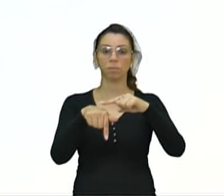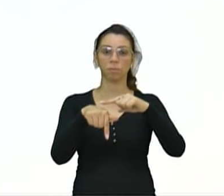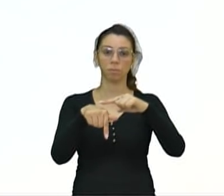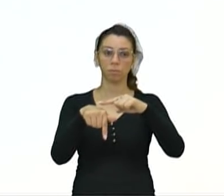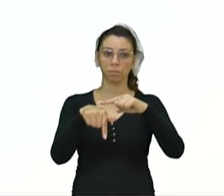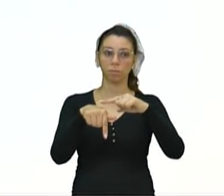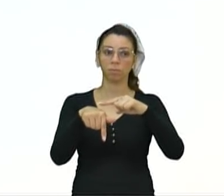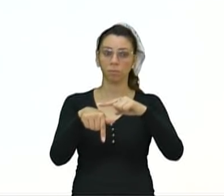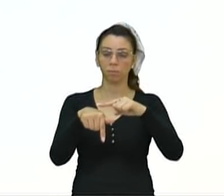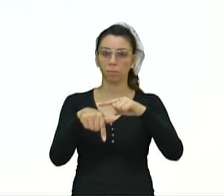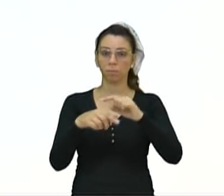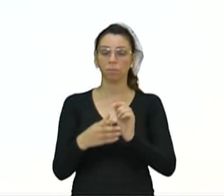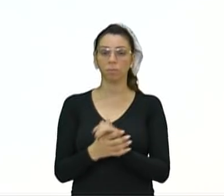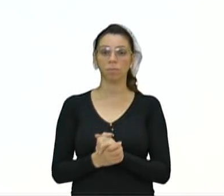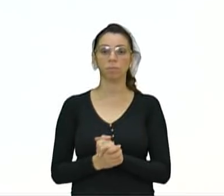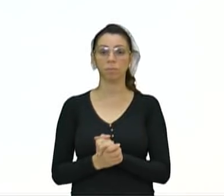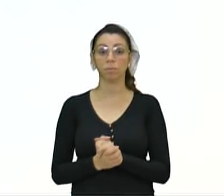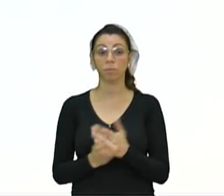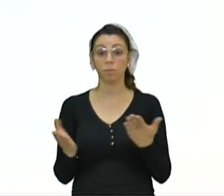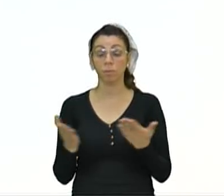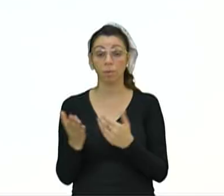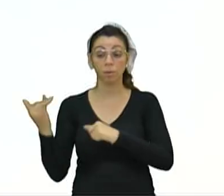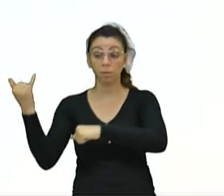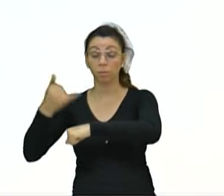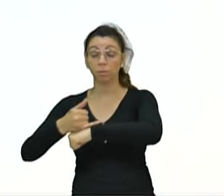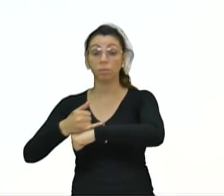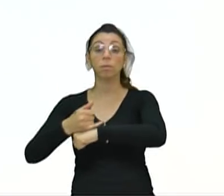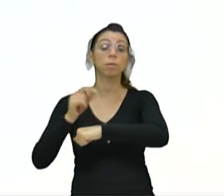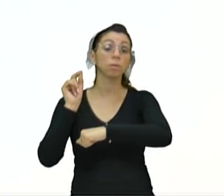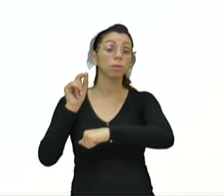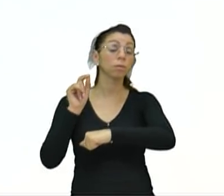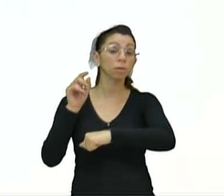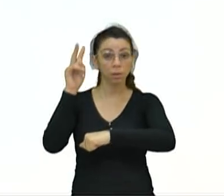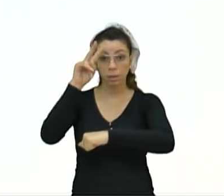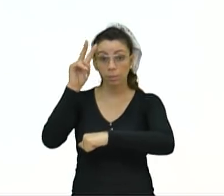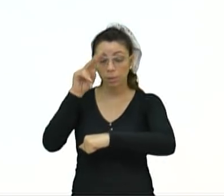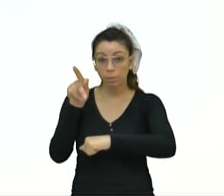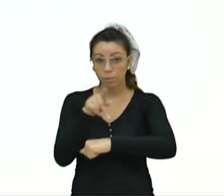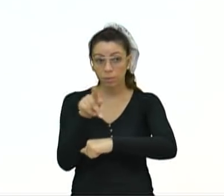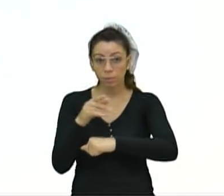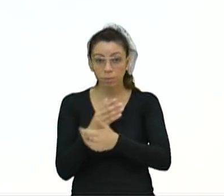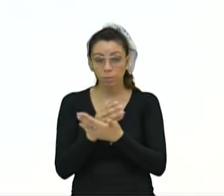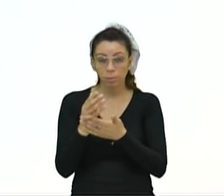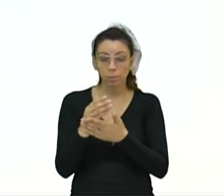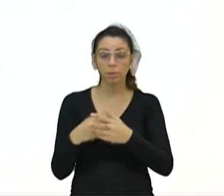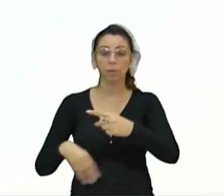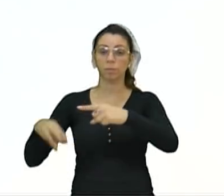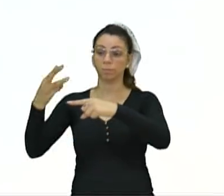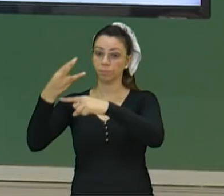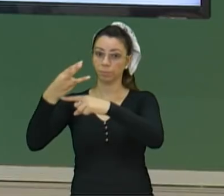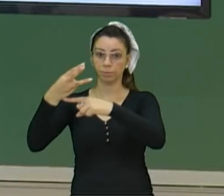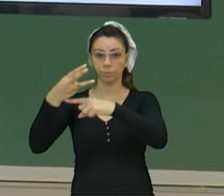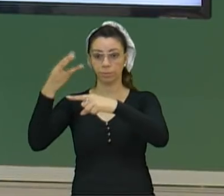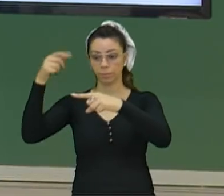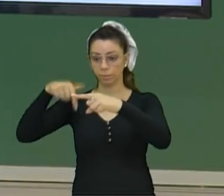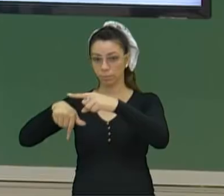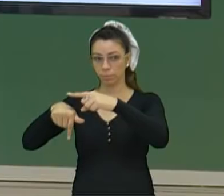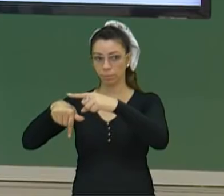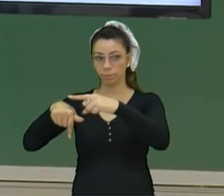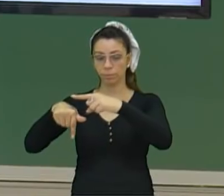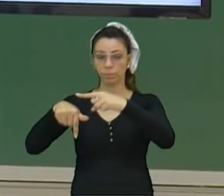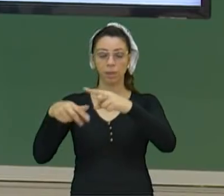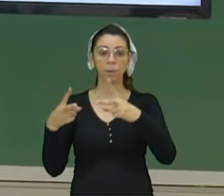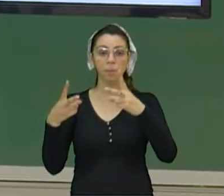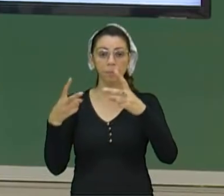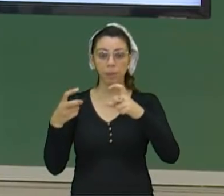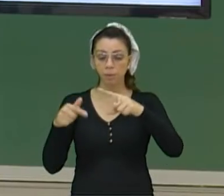7 possíveis, tá bom? E agora no de ferro eu tenho lá, lembra que a professora falou no comecinho? Eu tenho 3 entre os 7. Percebam que aqui embaixo é